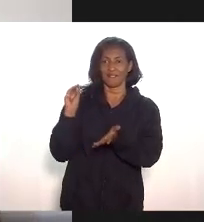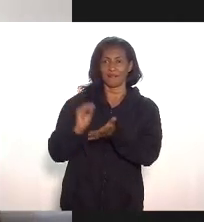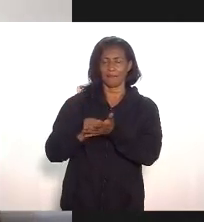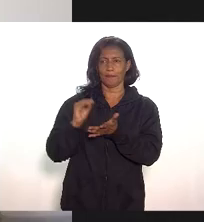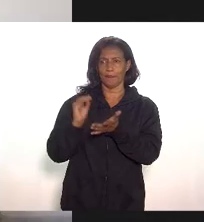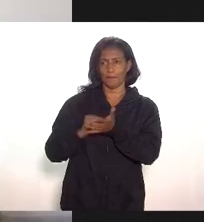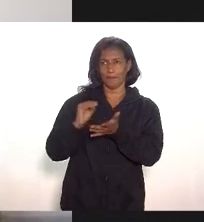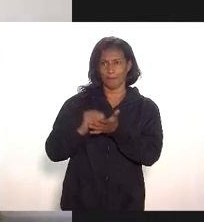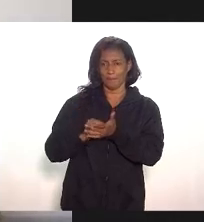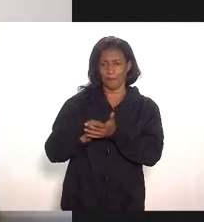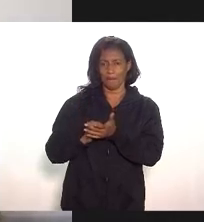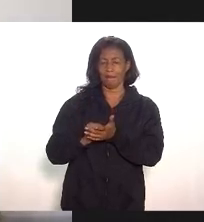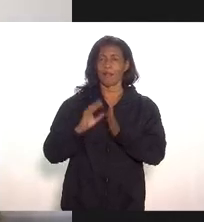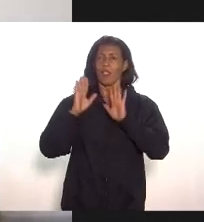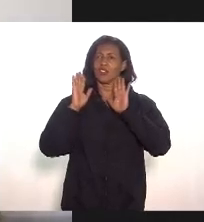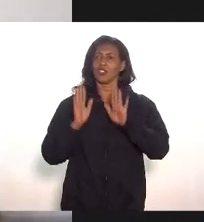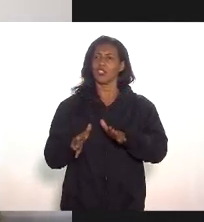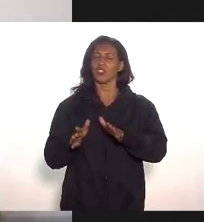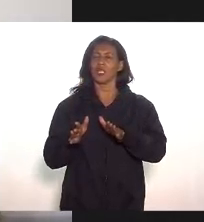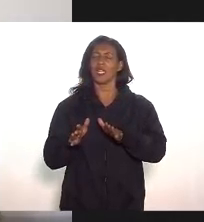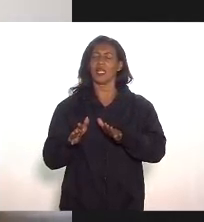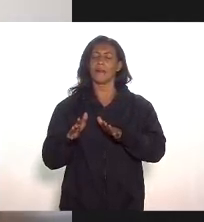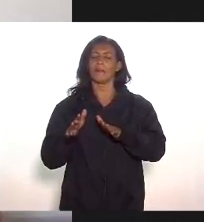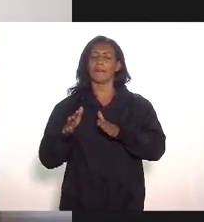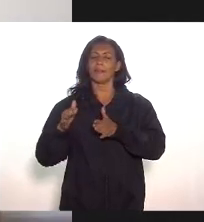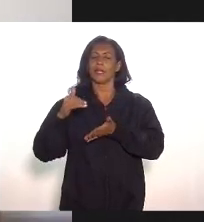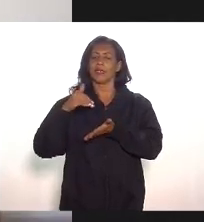Secretarias Municipais de Saúde,